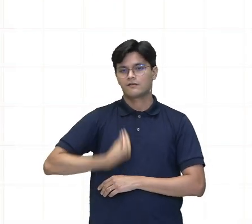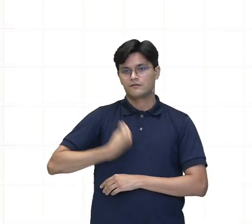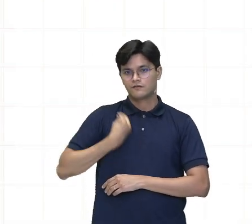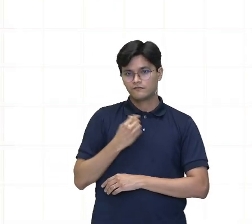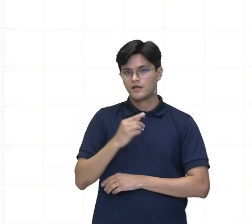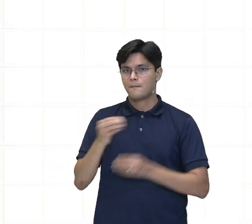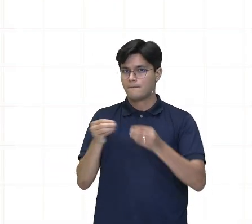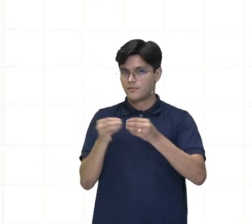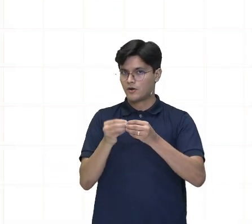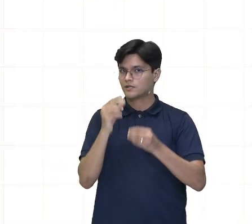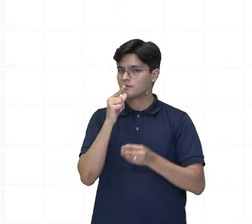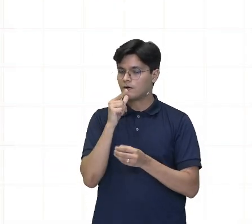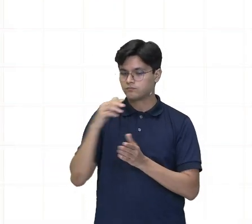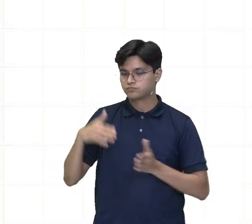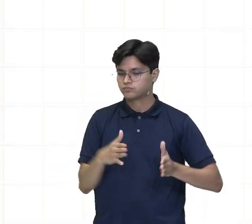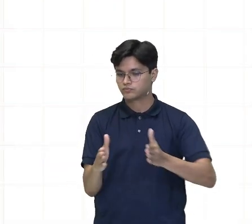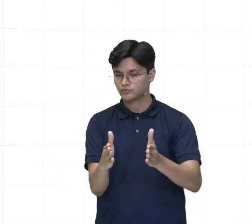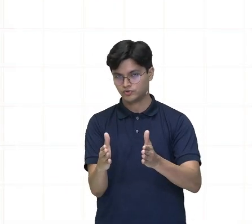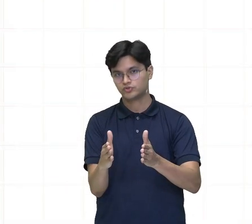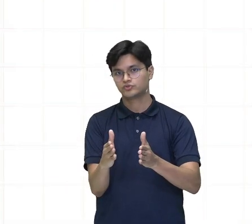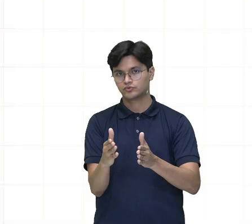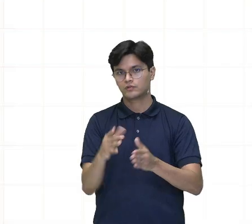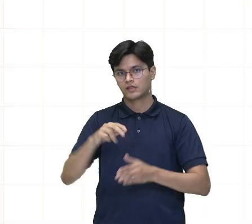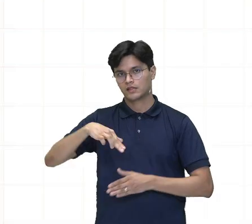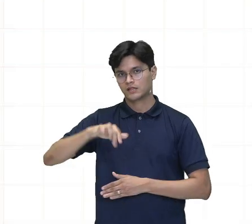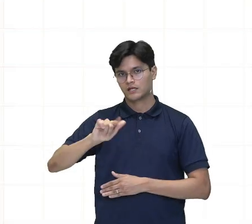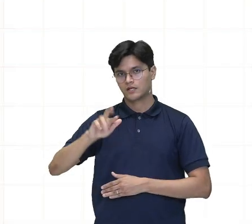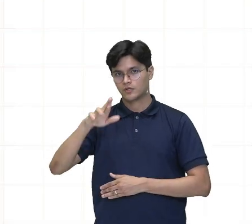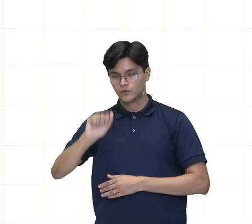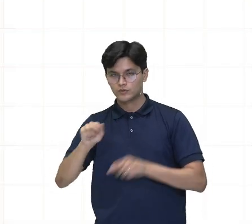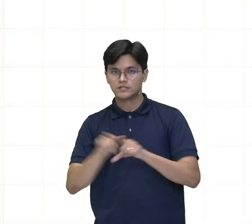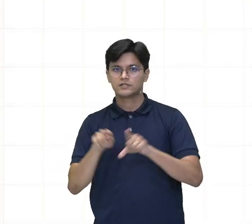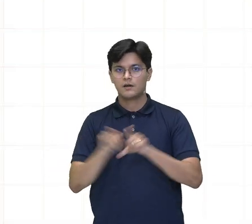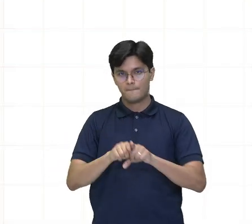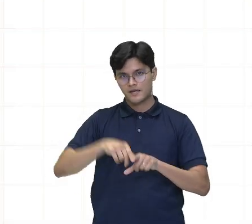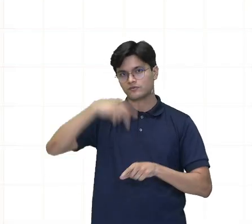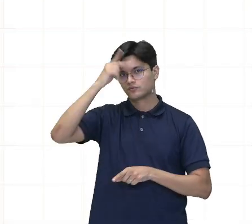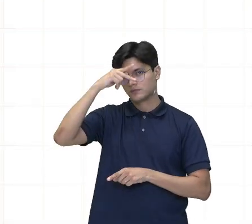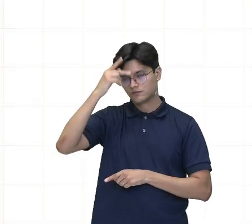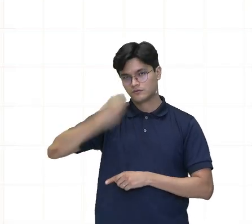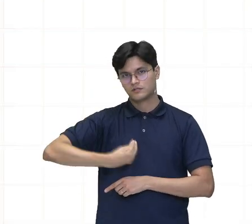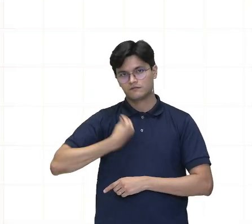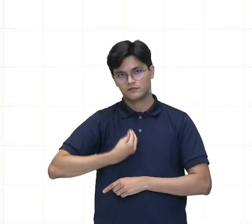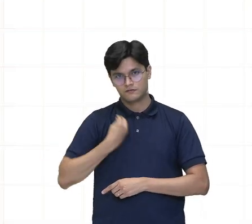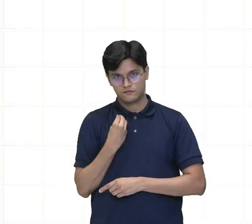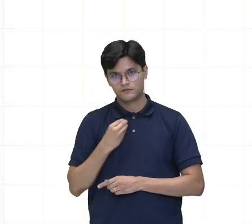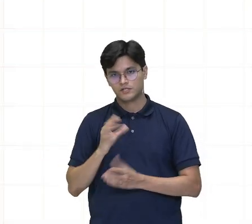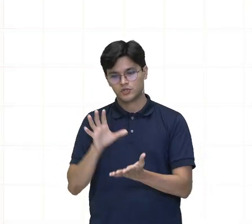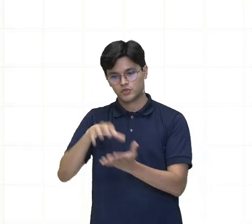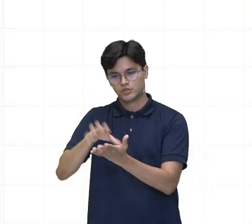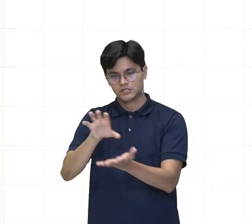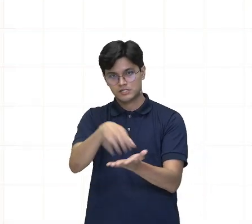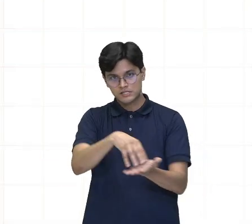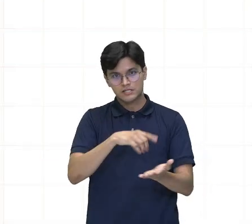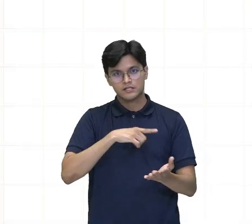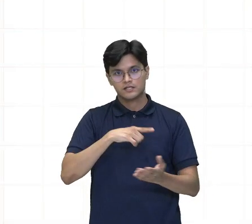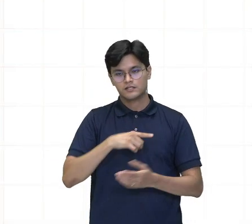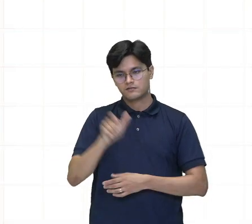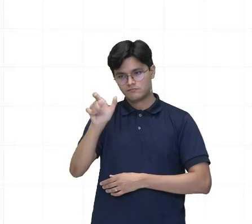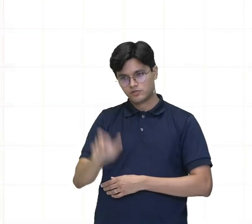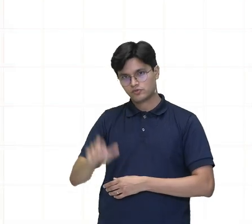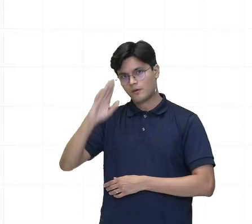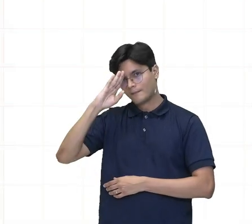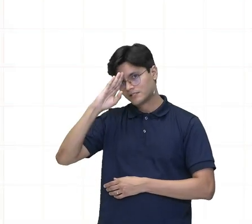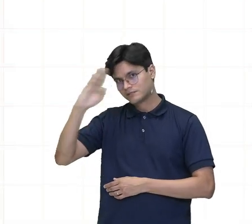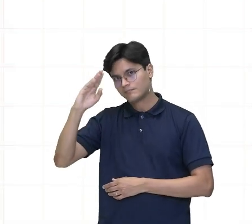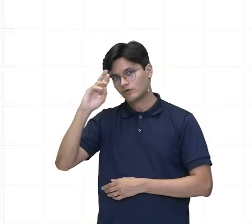Negro, aqui no Brasil, e o Peru também. Viviam em aldeias e o seu principal chefe é justamente o